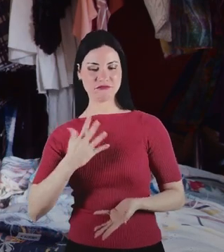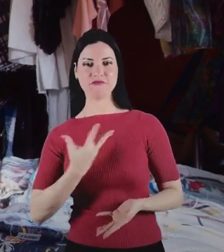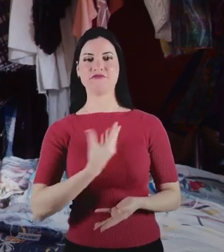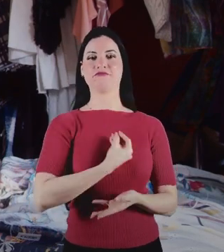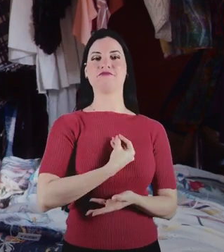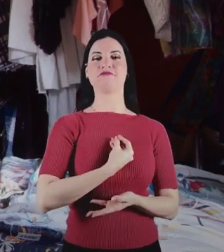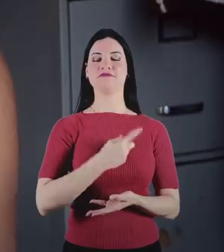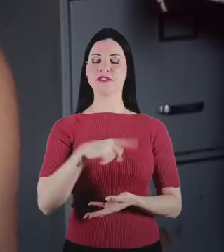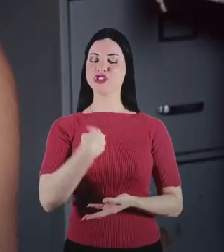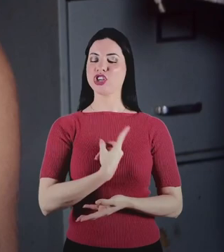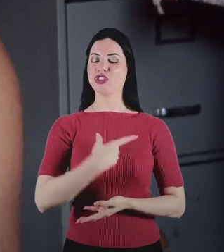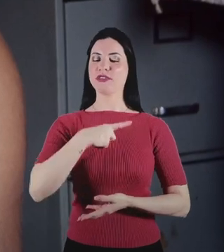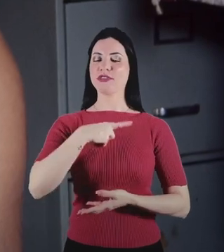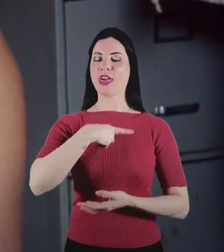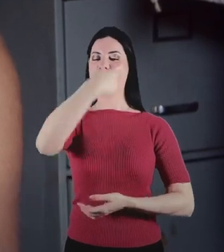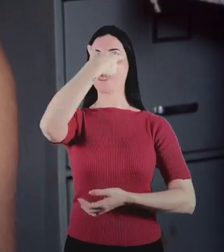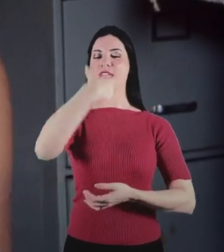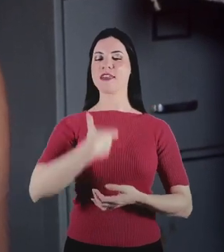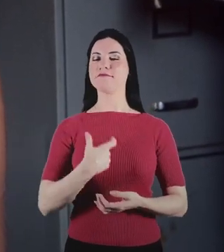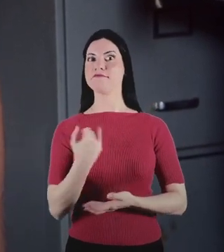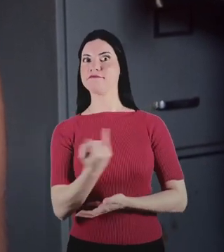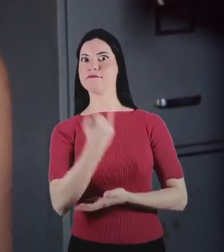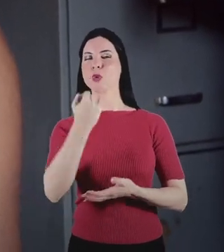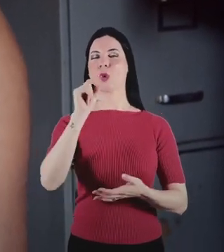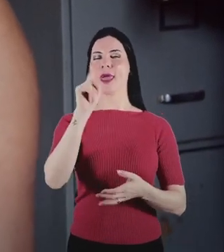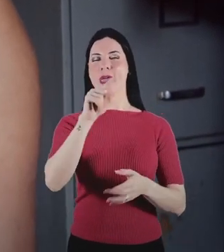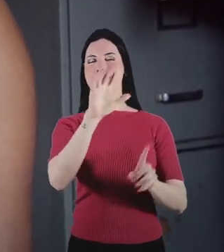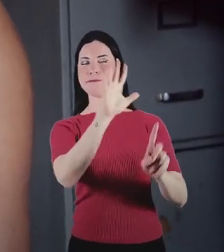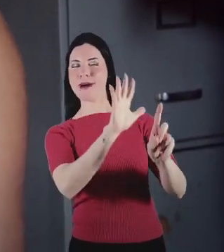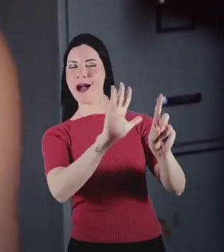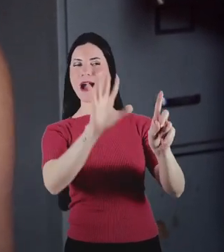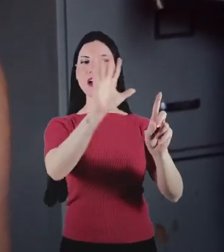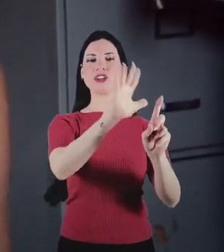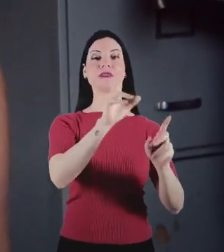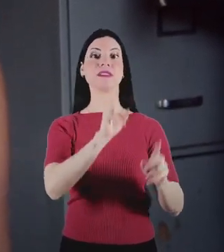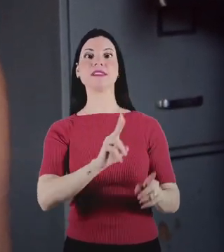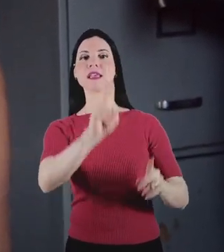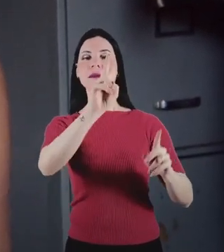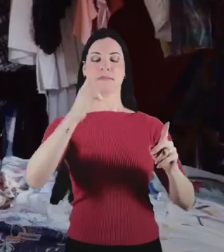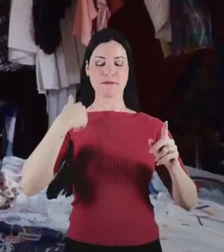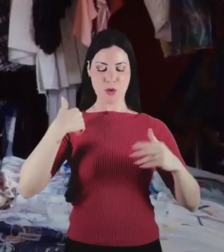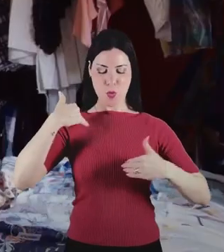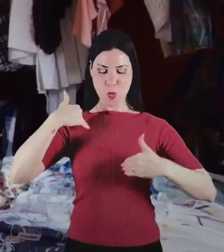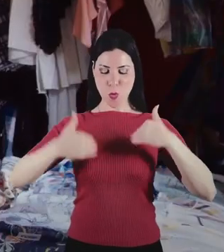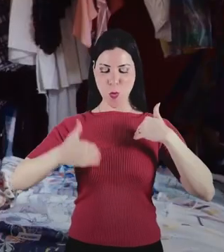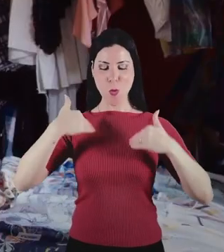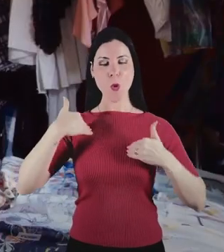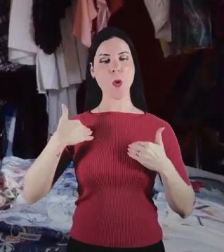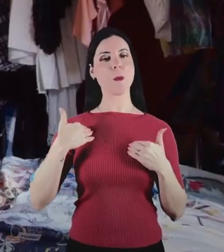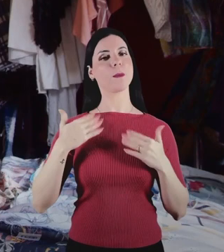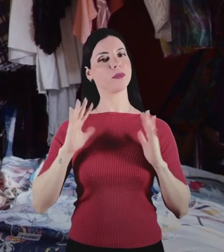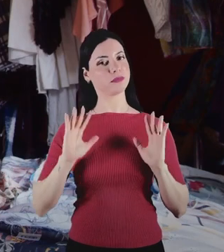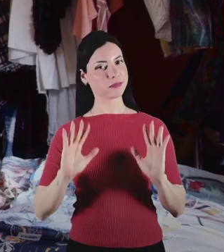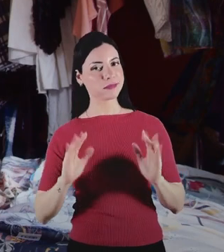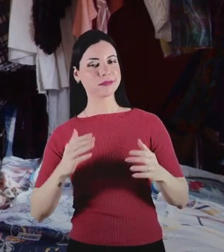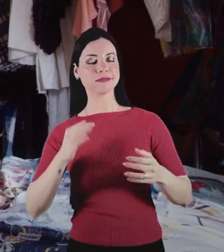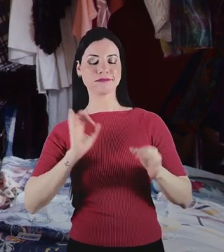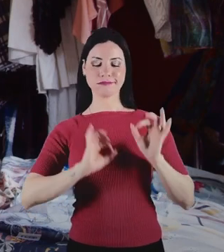trans, a gente tem essa coisa da imagem, né? Então, eu sempre tive isso no meu corpo. E foi a partir daí que a